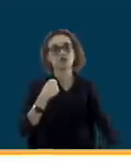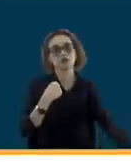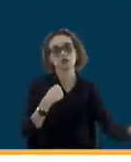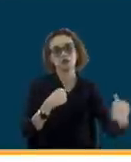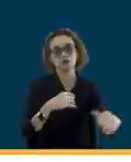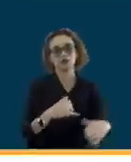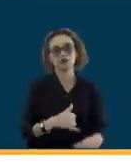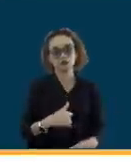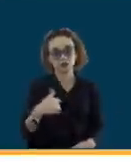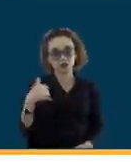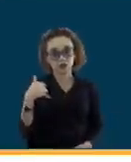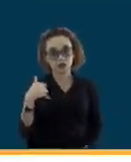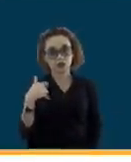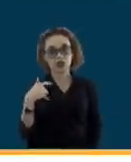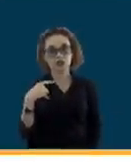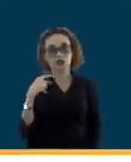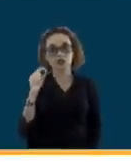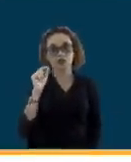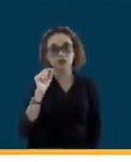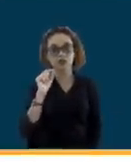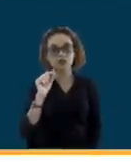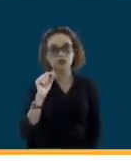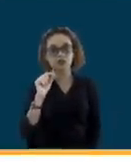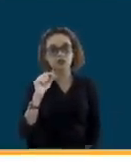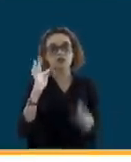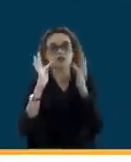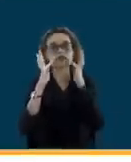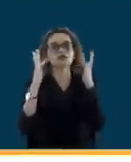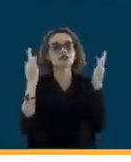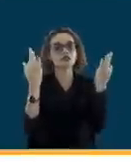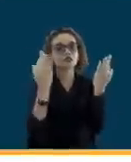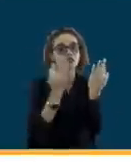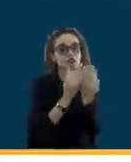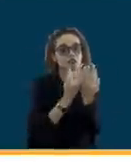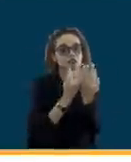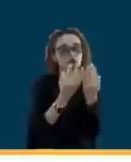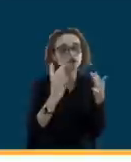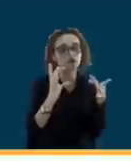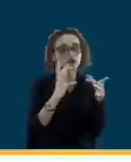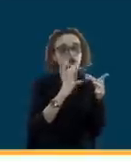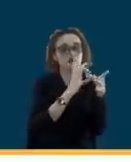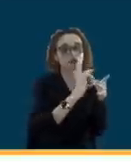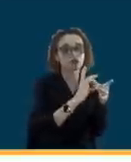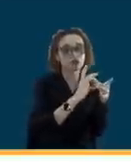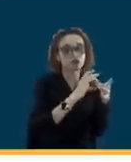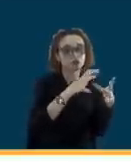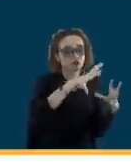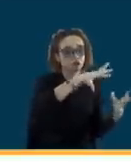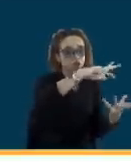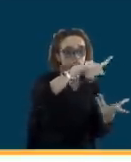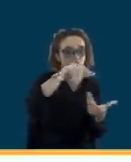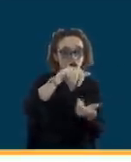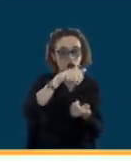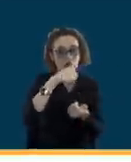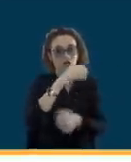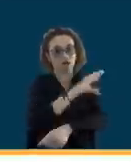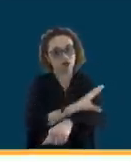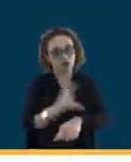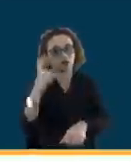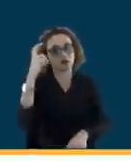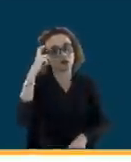ter tido uma família sempre muito vinculada ao mundo da cultura. Me